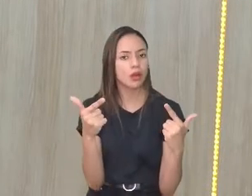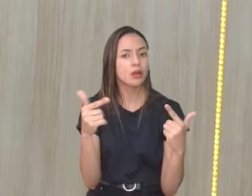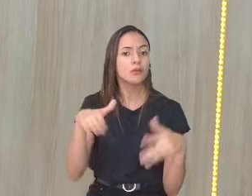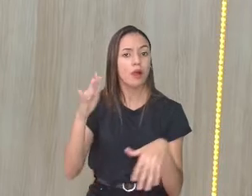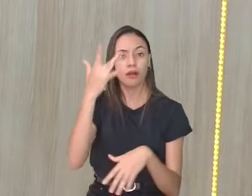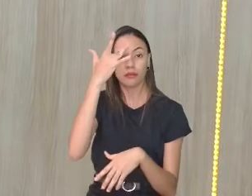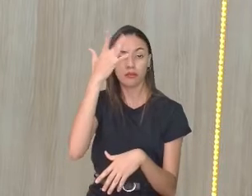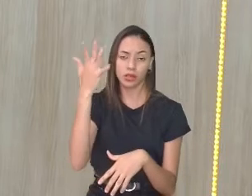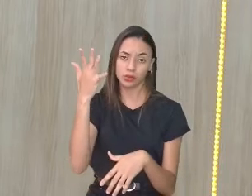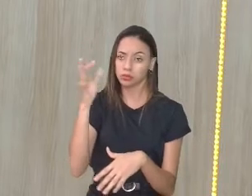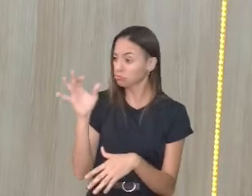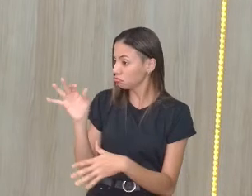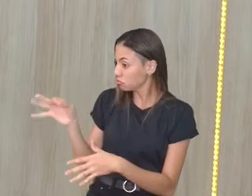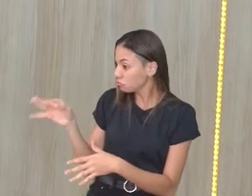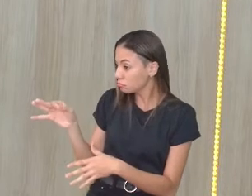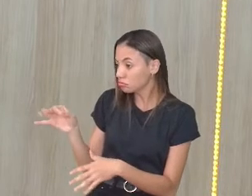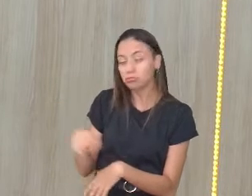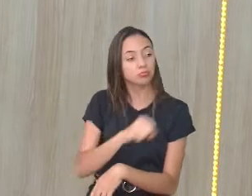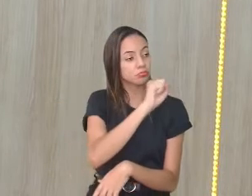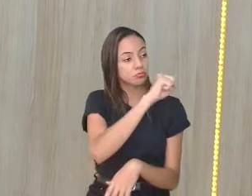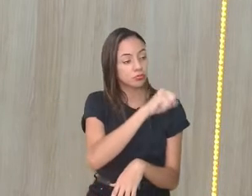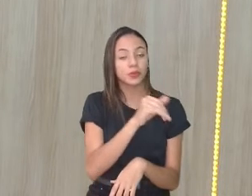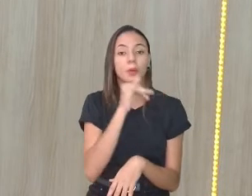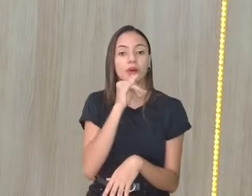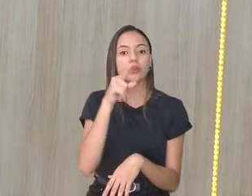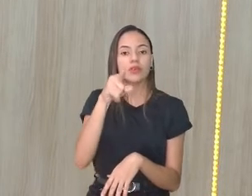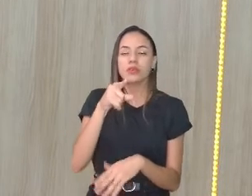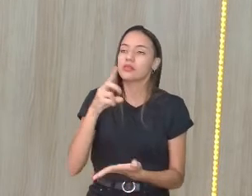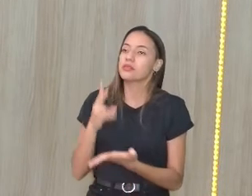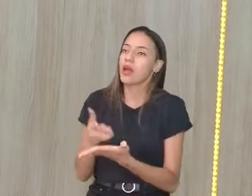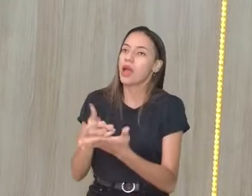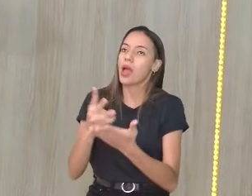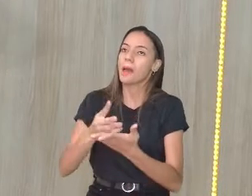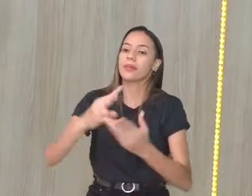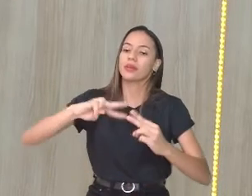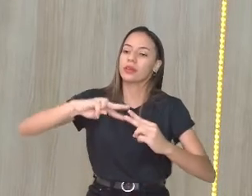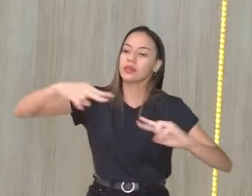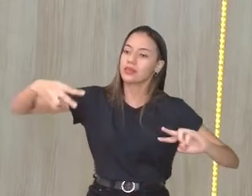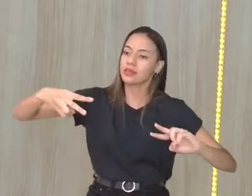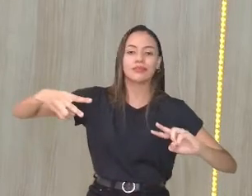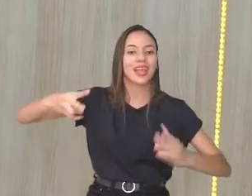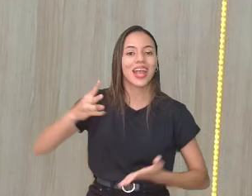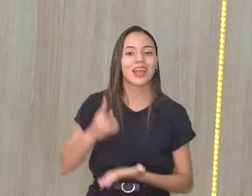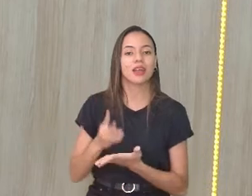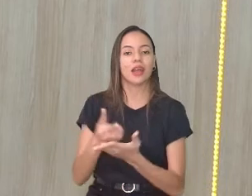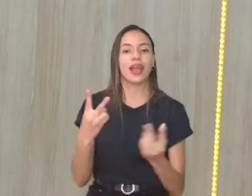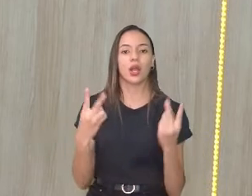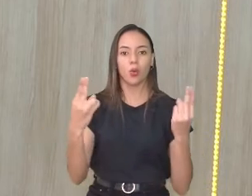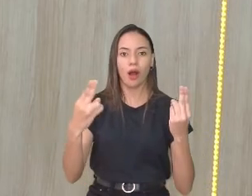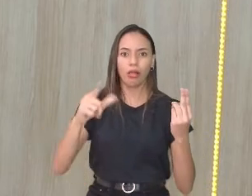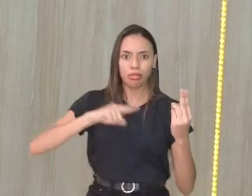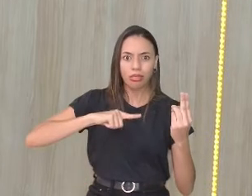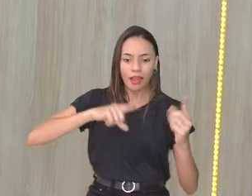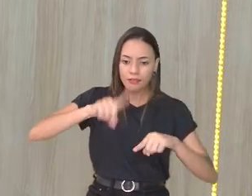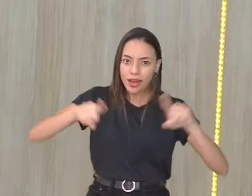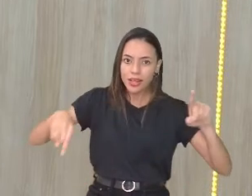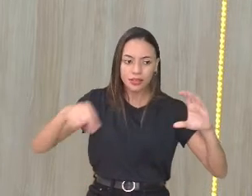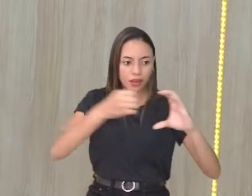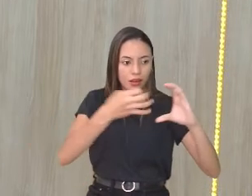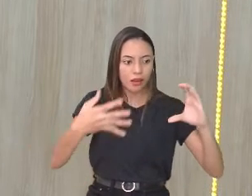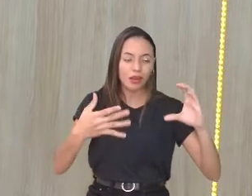verdade? Então, se você fica sempre com o mesmo material genético, vai haver alguma variação na característica? Não.